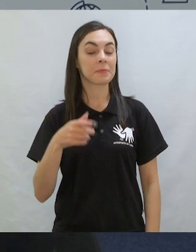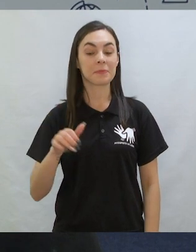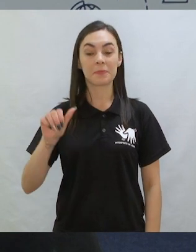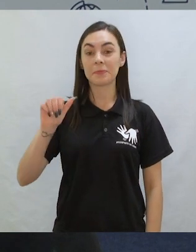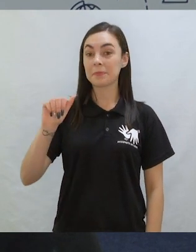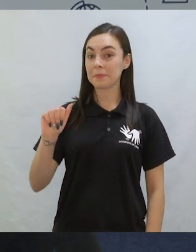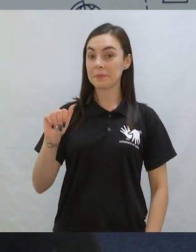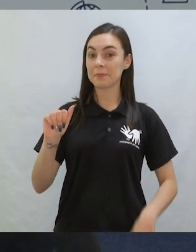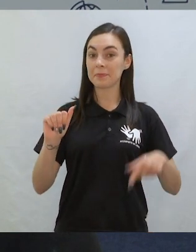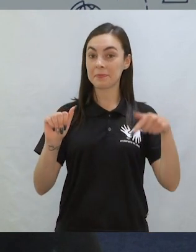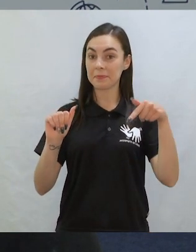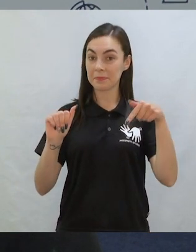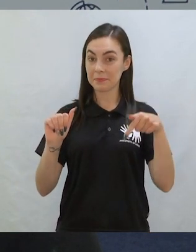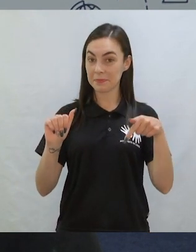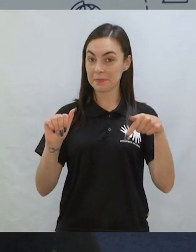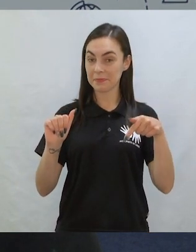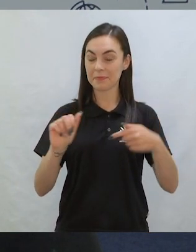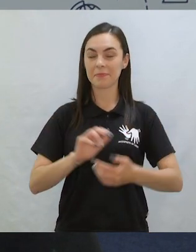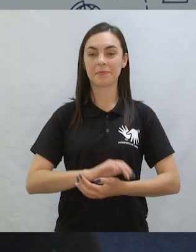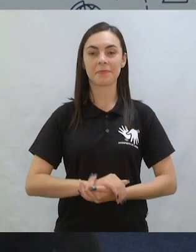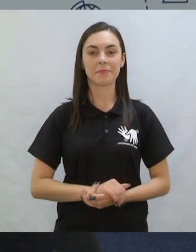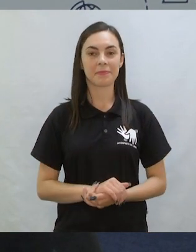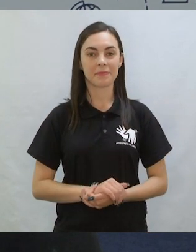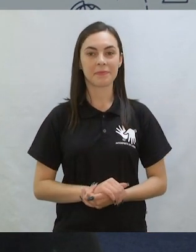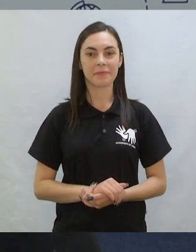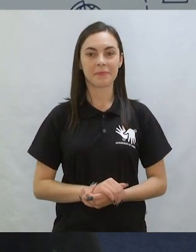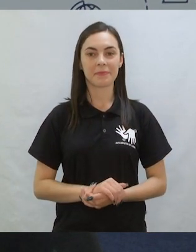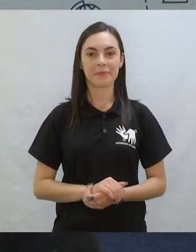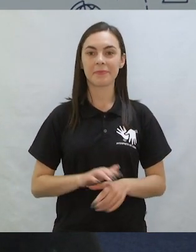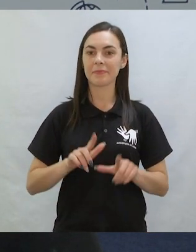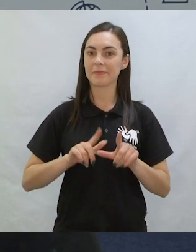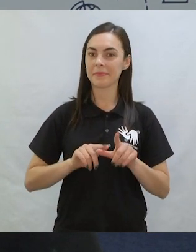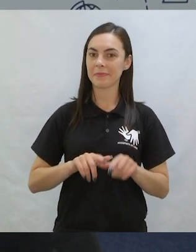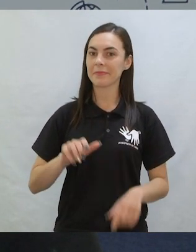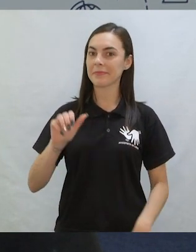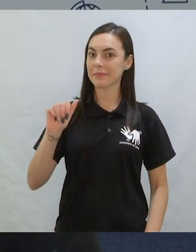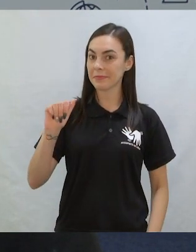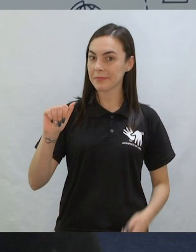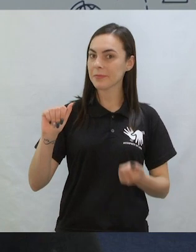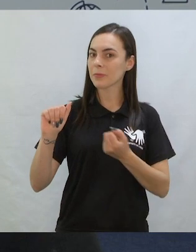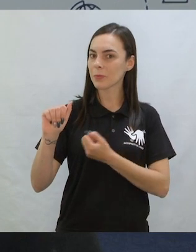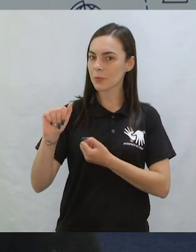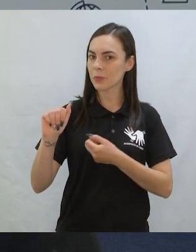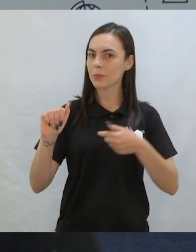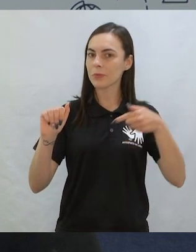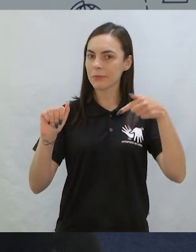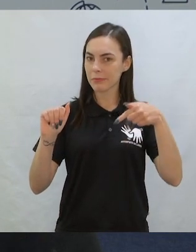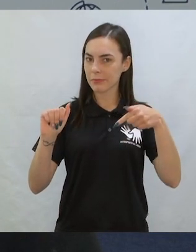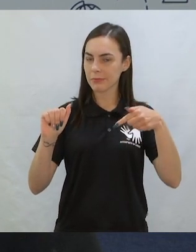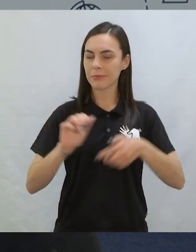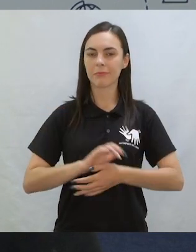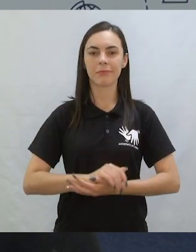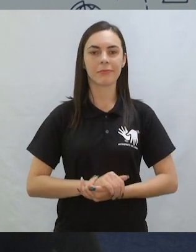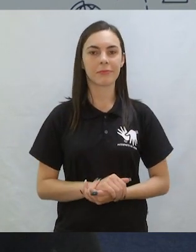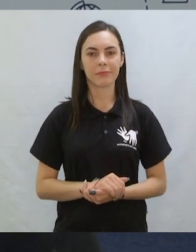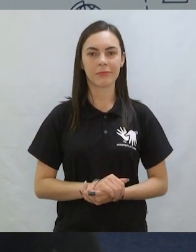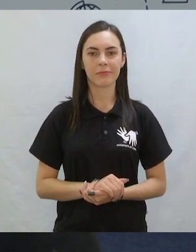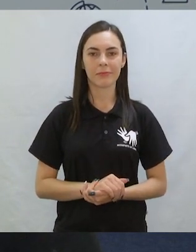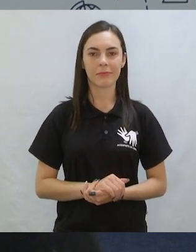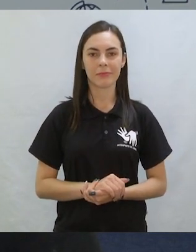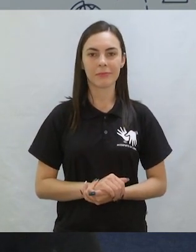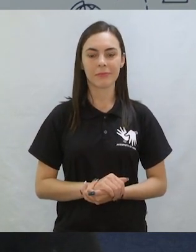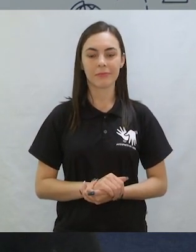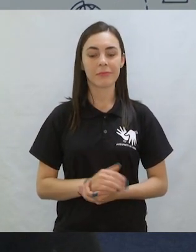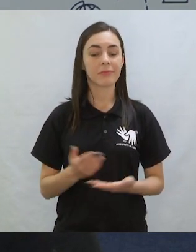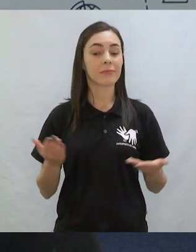Próxima. Número 7. A letra A é a número 7.